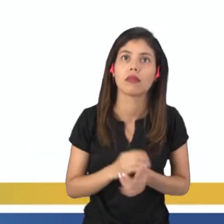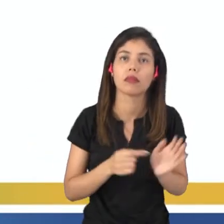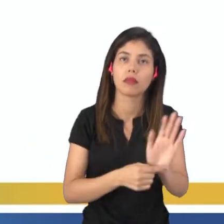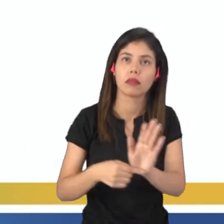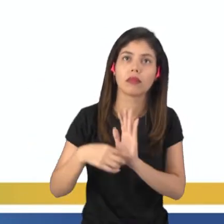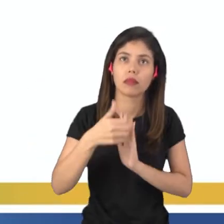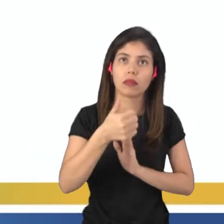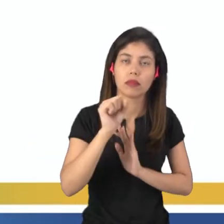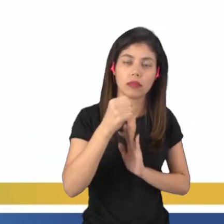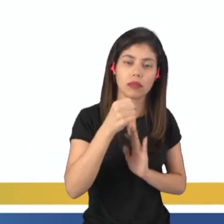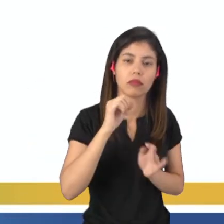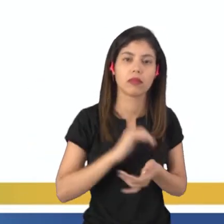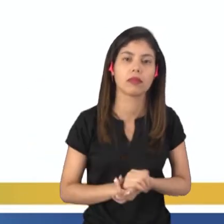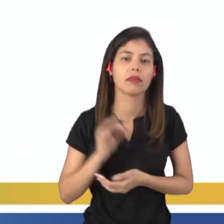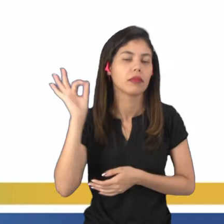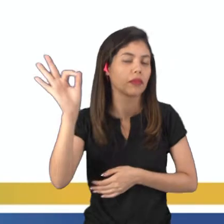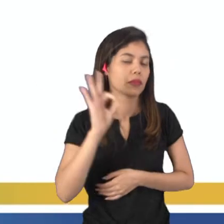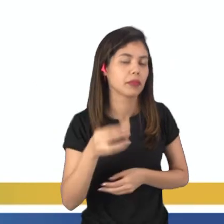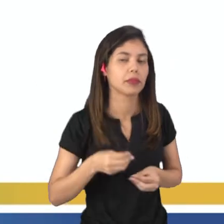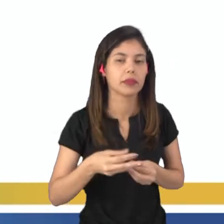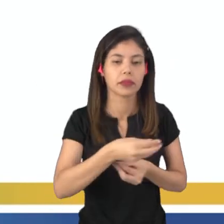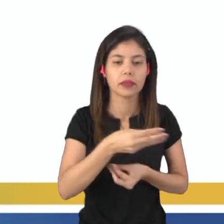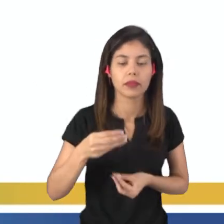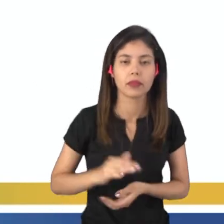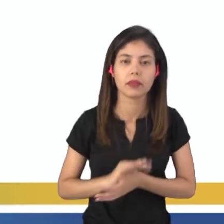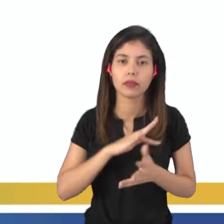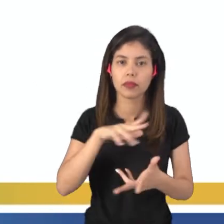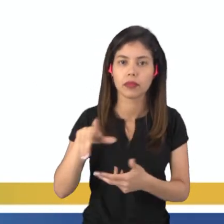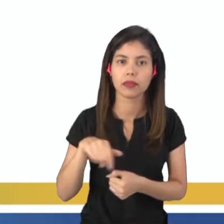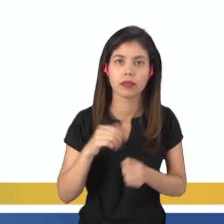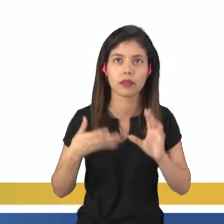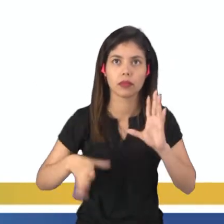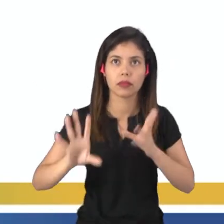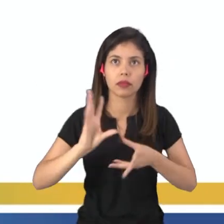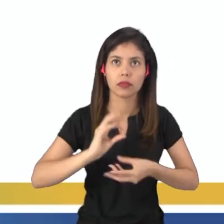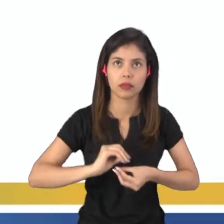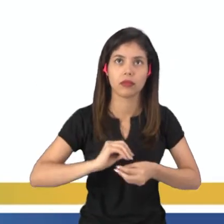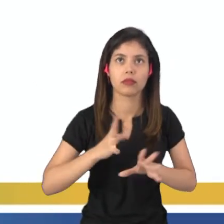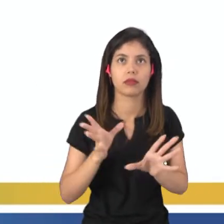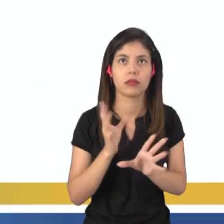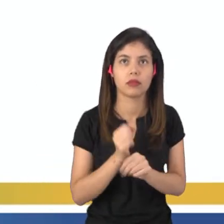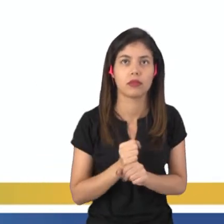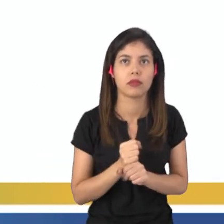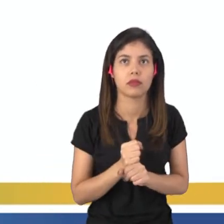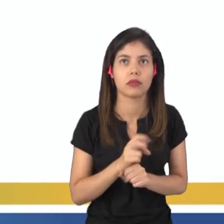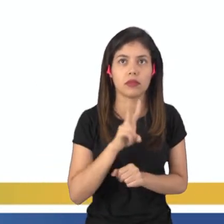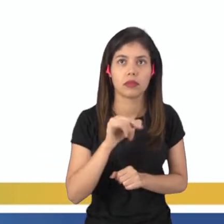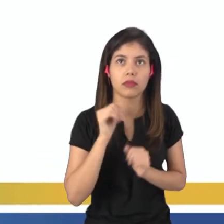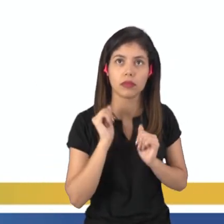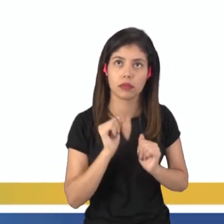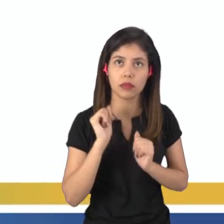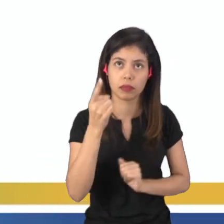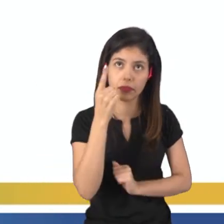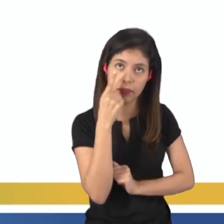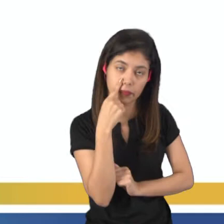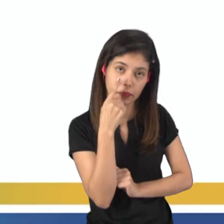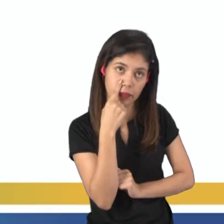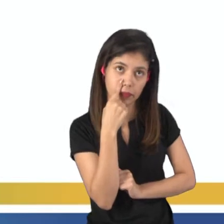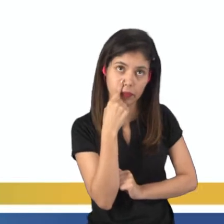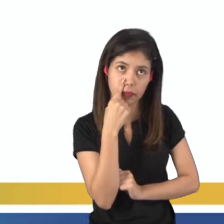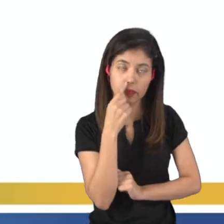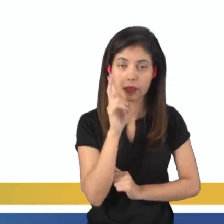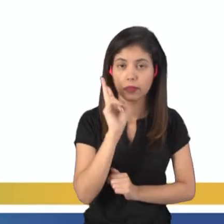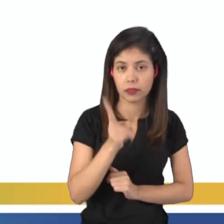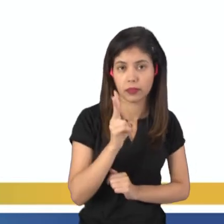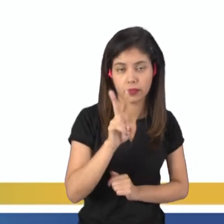representam 18% da distribuição da água no mundo. Somando esses percentuais, você pode observar que